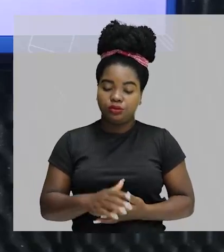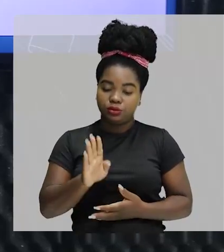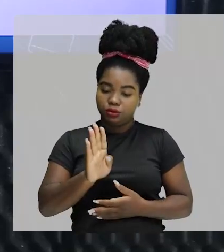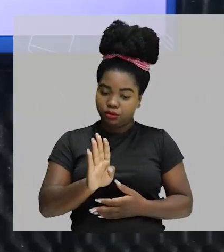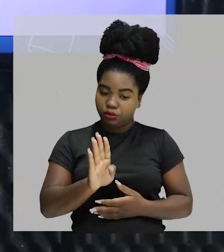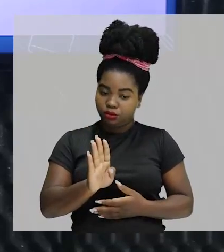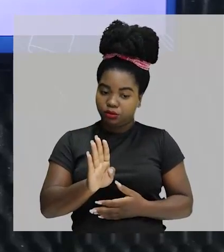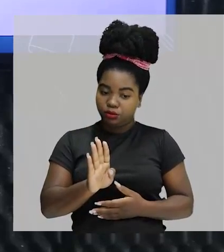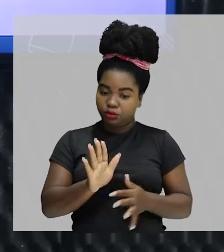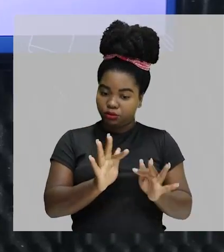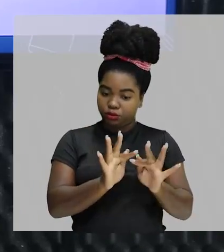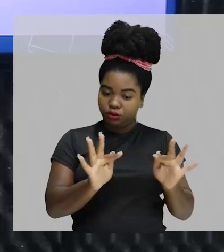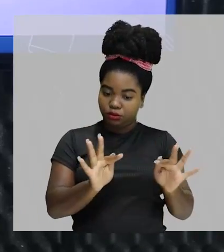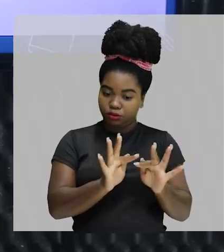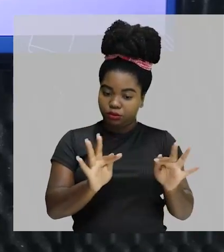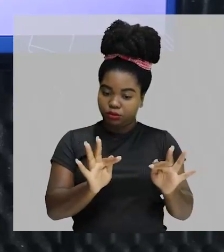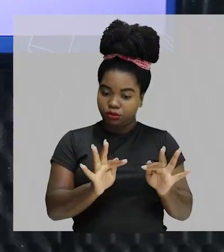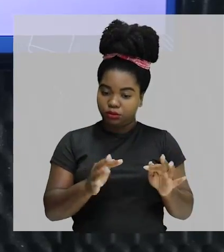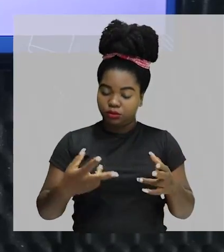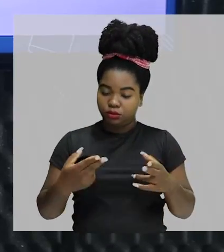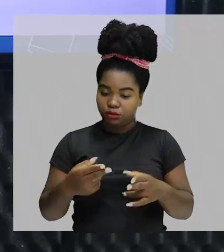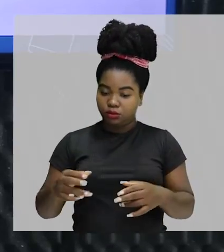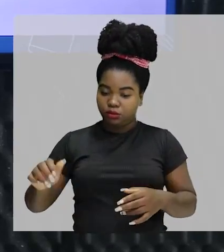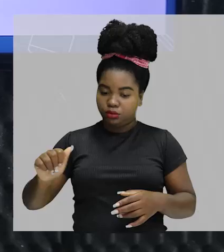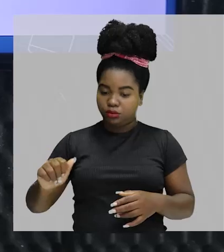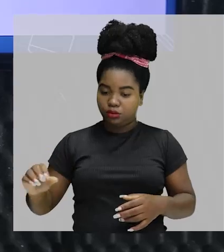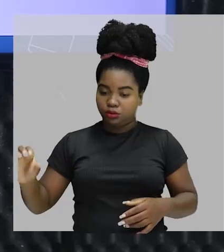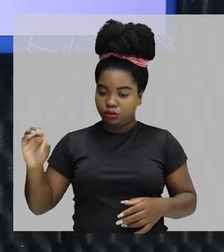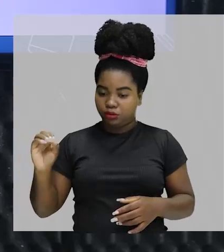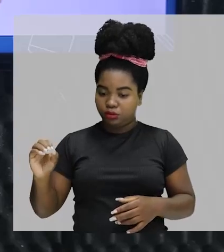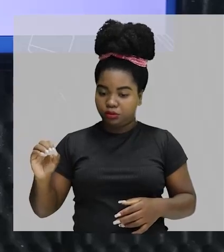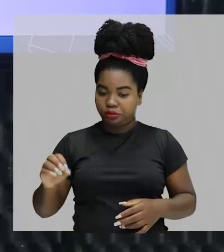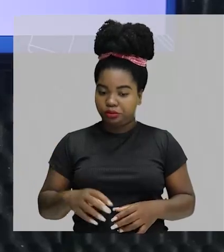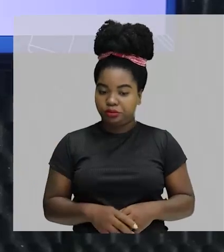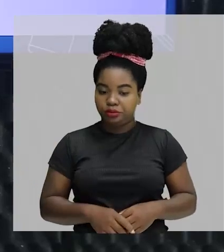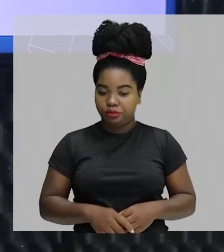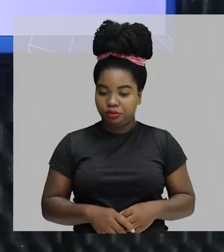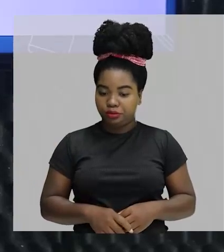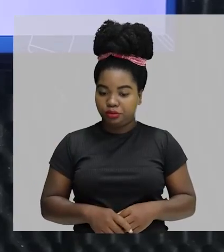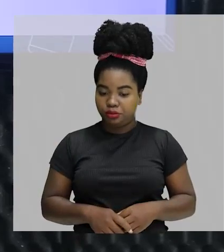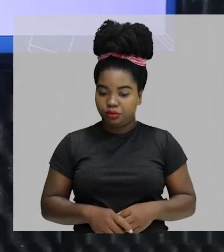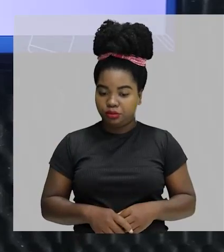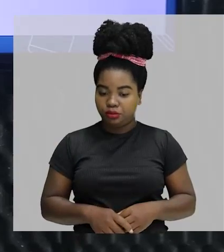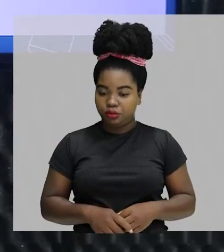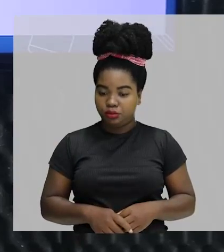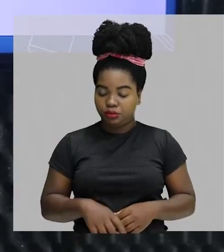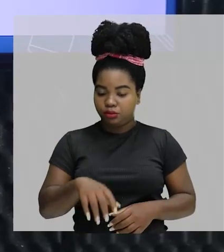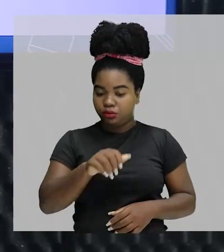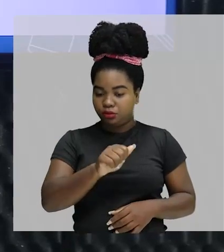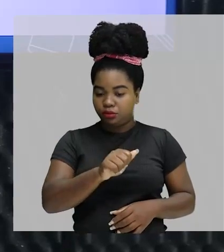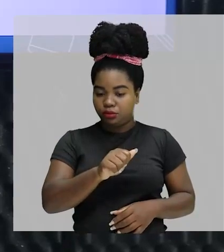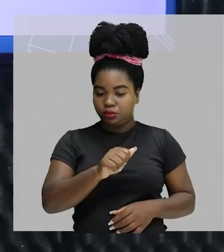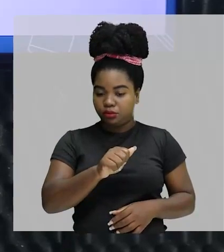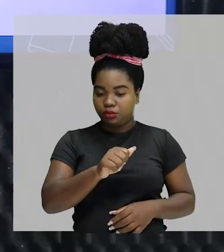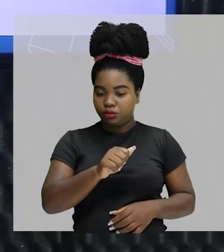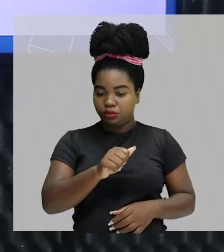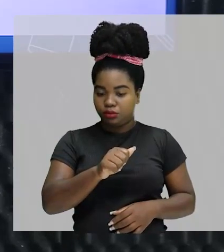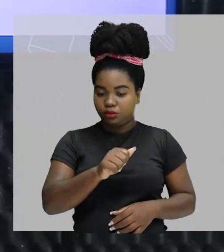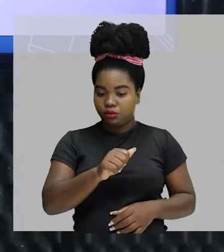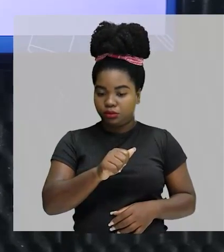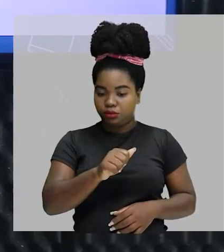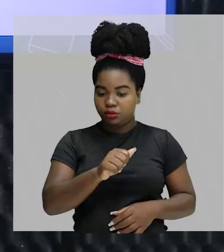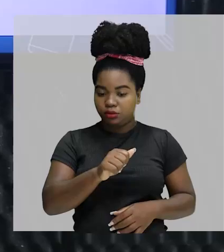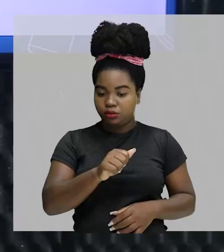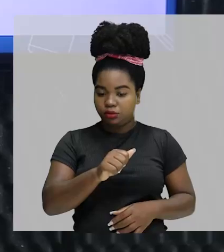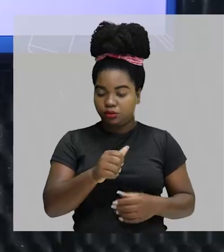função exponencial se assemelha ao A0, o primeiro termo lá da PG. Tem mais, aquele A, né,